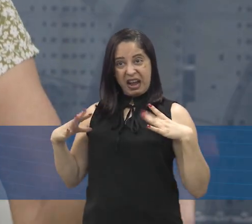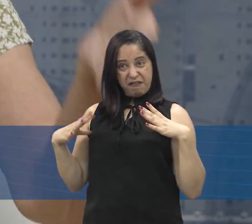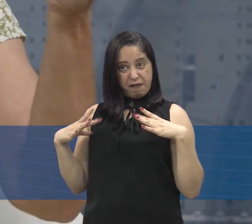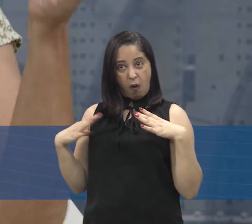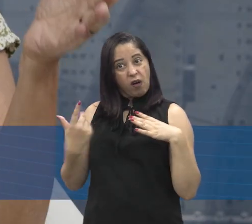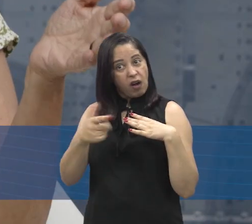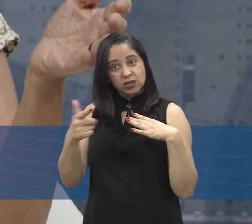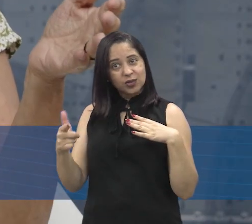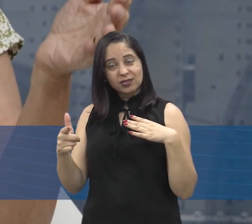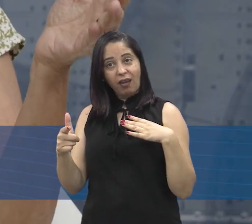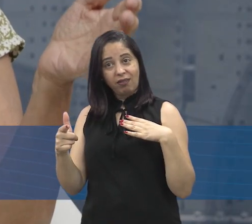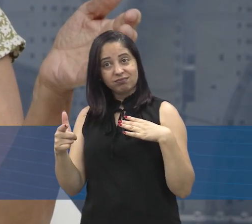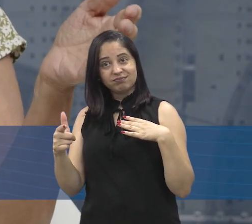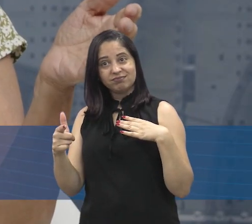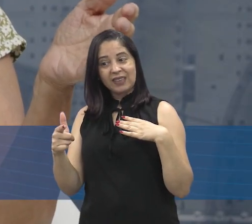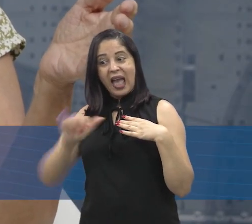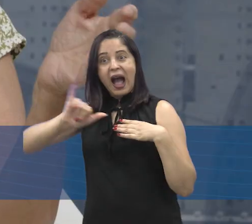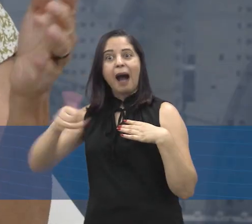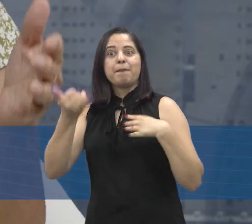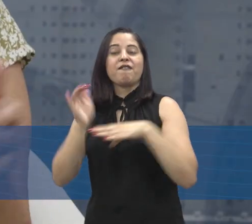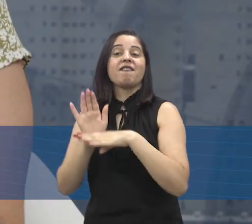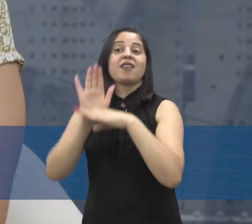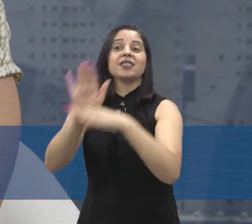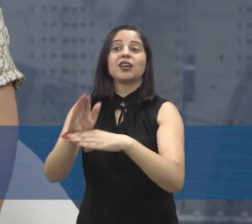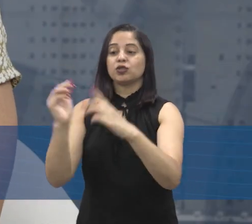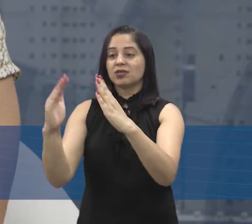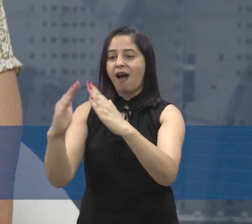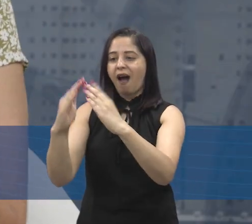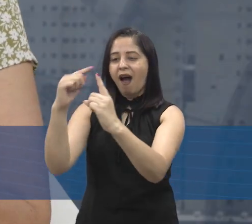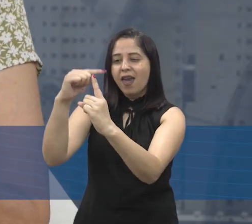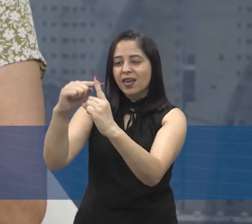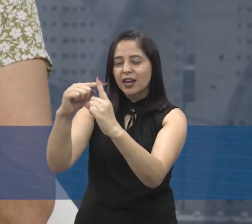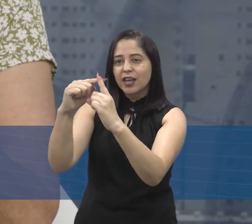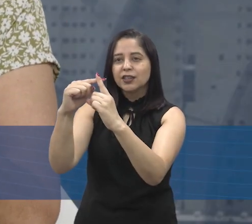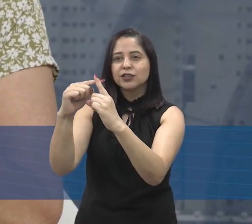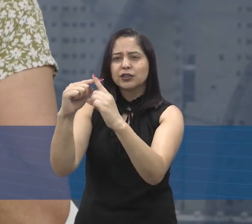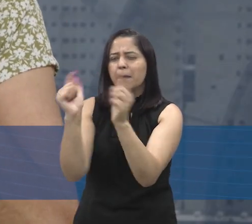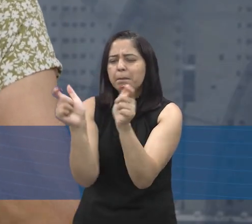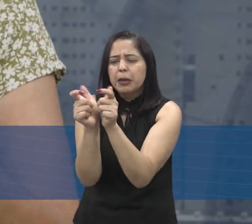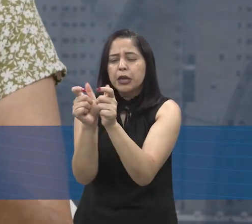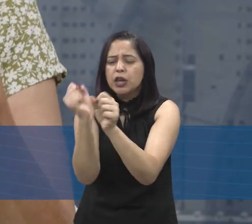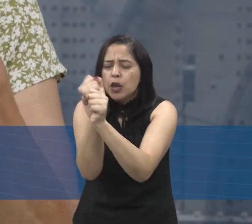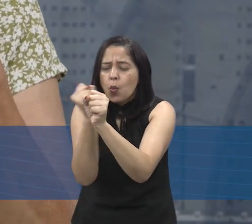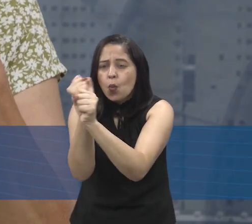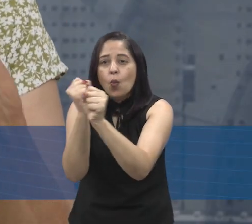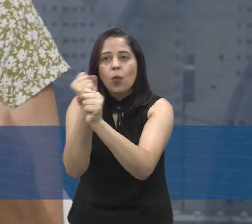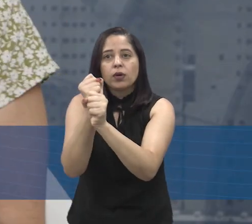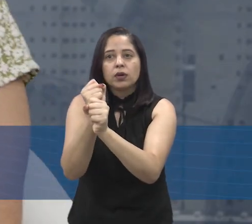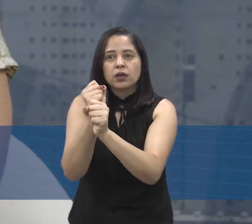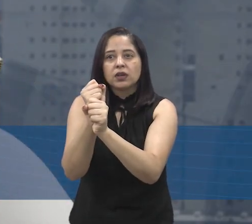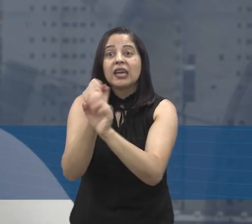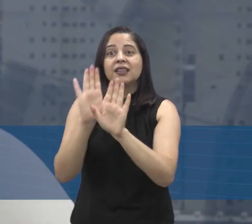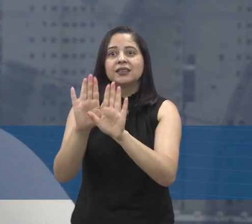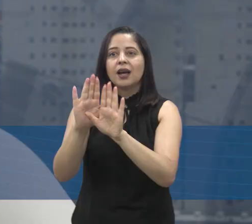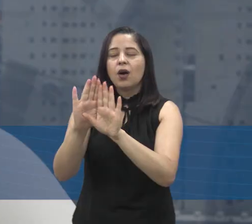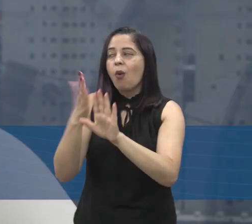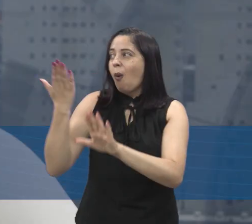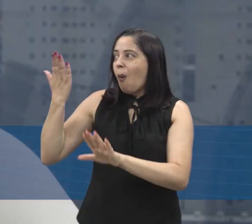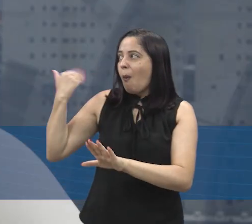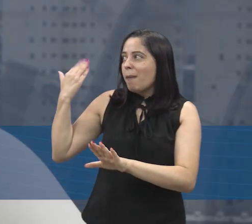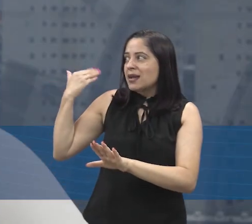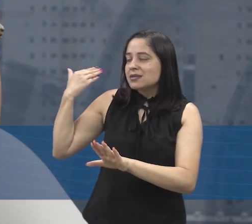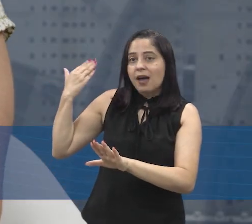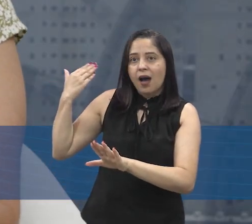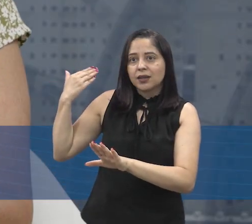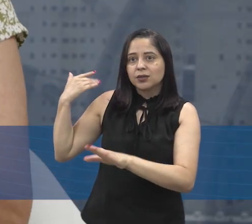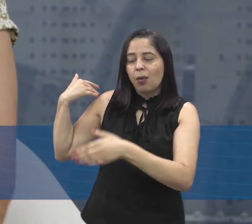pedras para erguer as igrejas, as capelas, né? Então, é importante não esquecer do passado para entender e